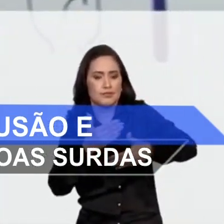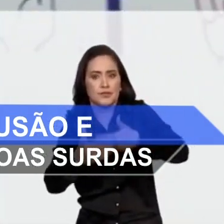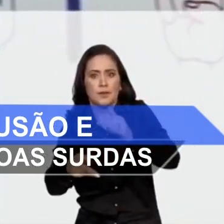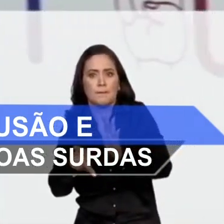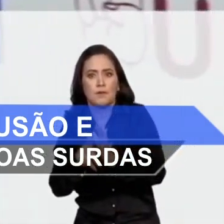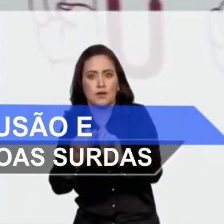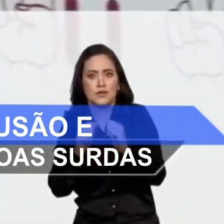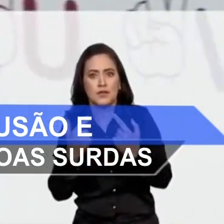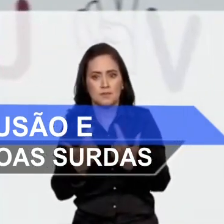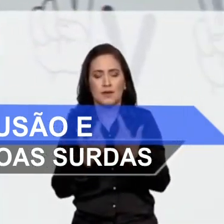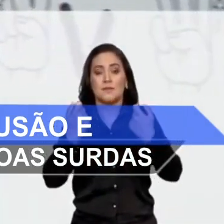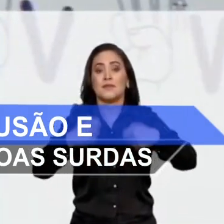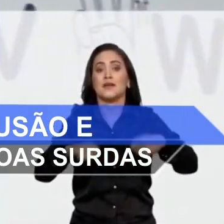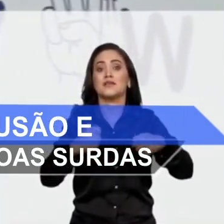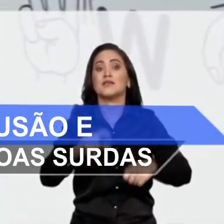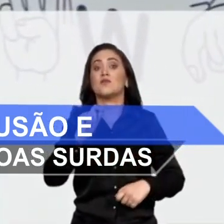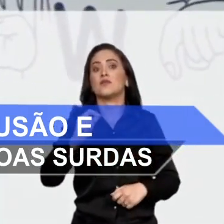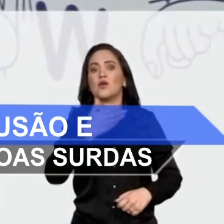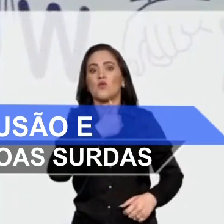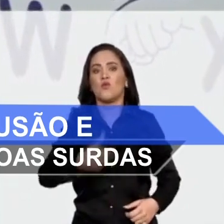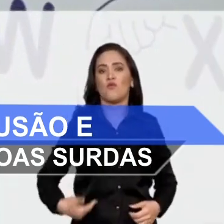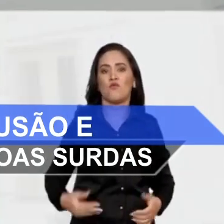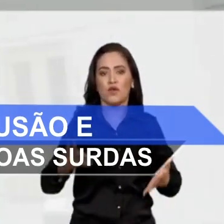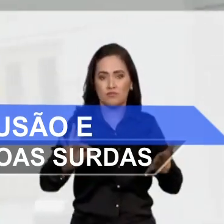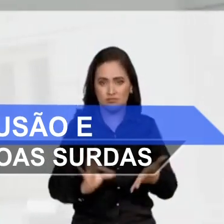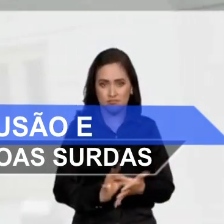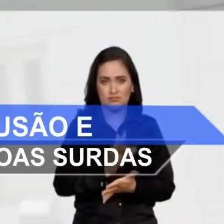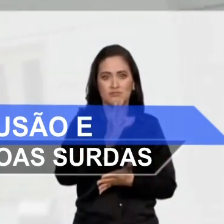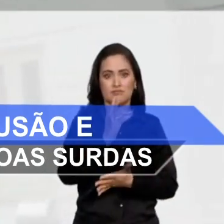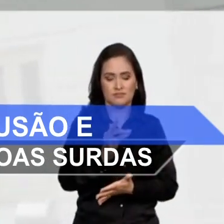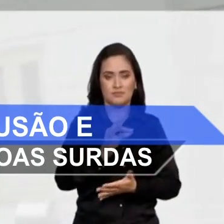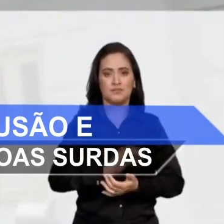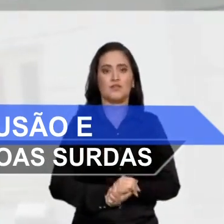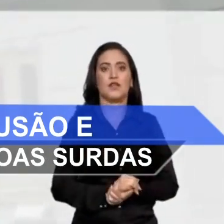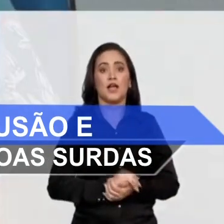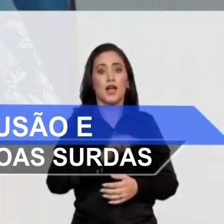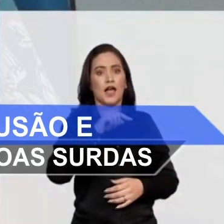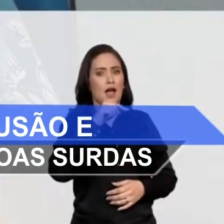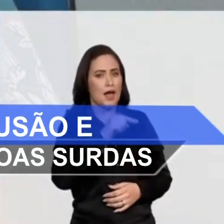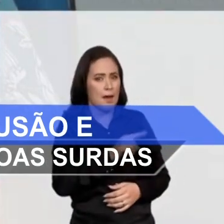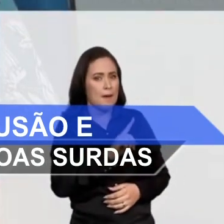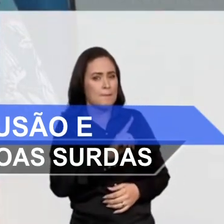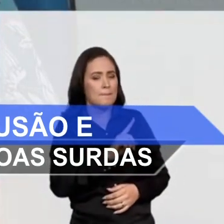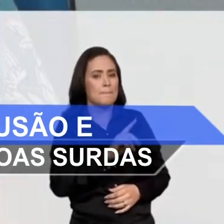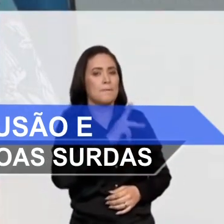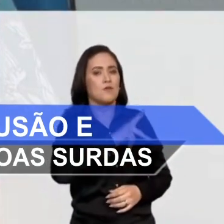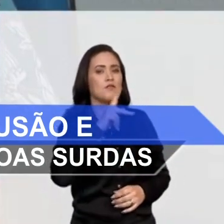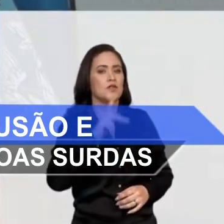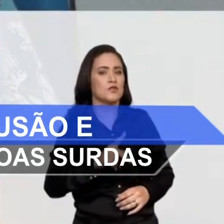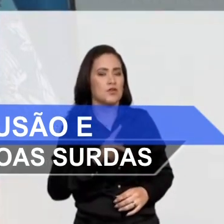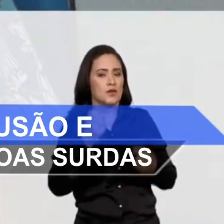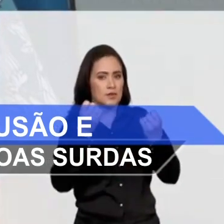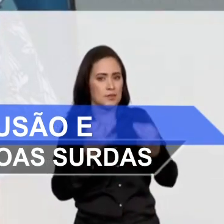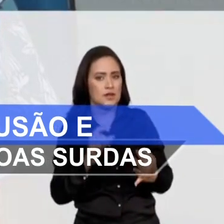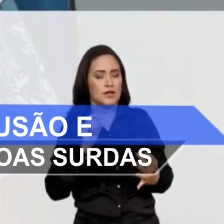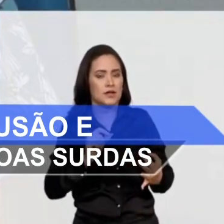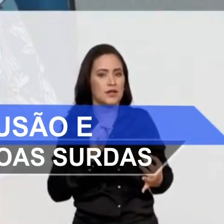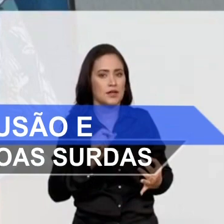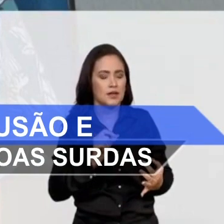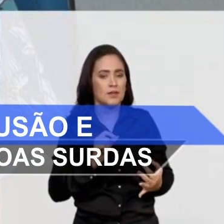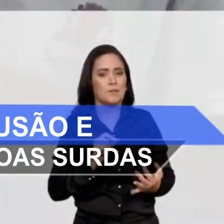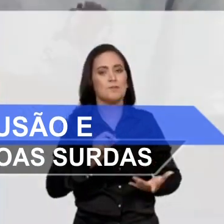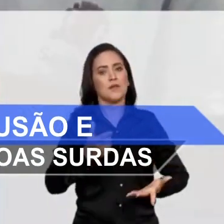os trâmites do Legislativo, precisa ser sancionado pelo governo do Estado. Esta professora diz que considera a